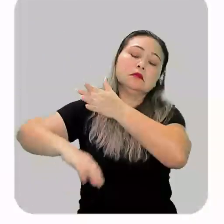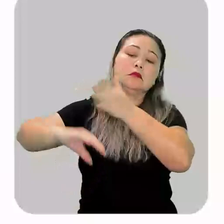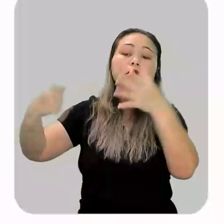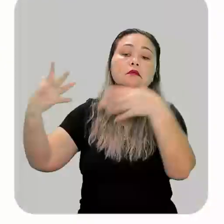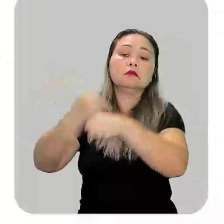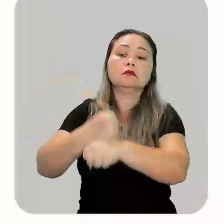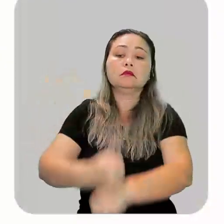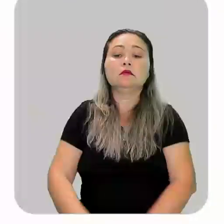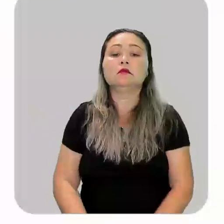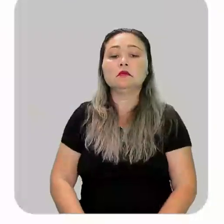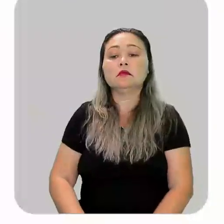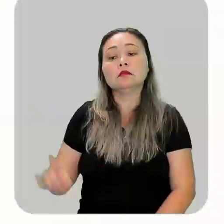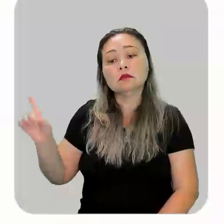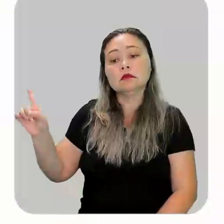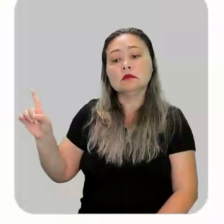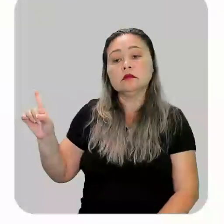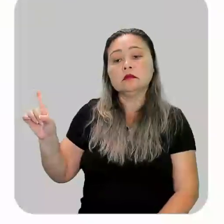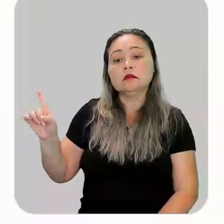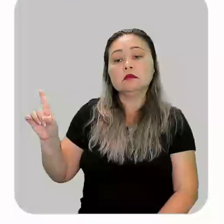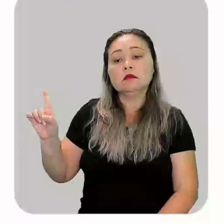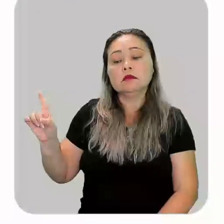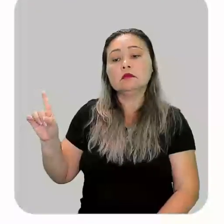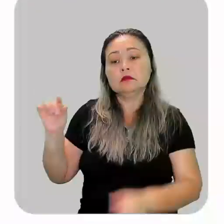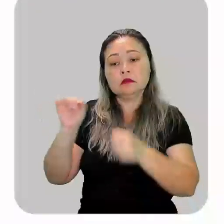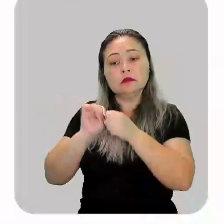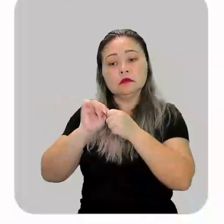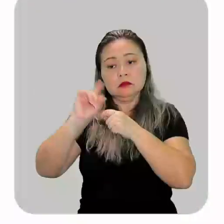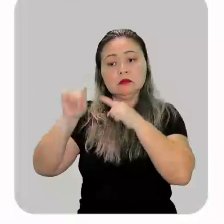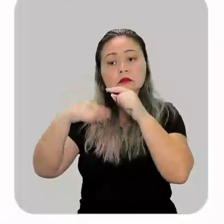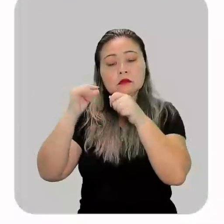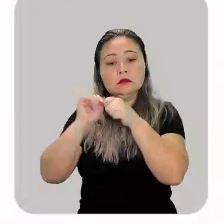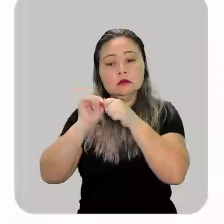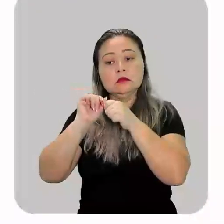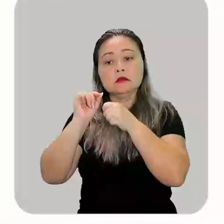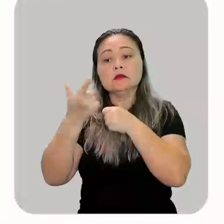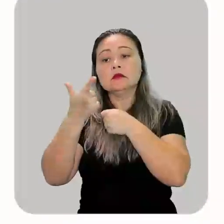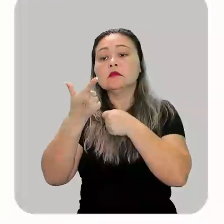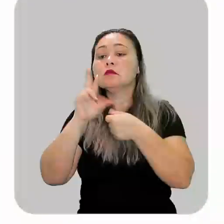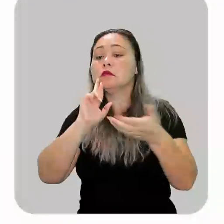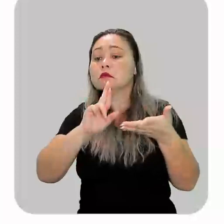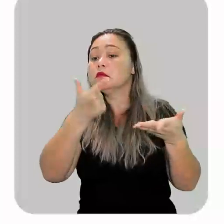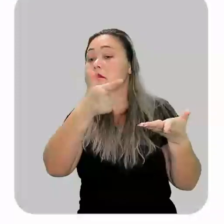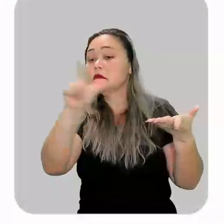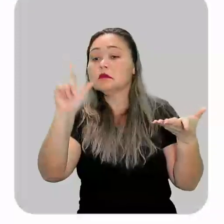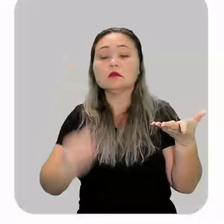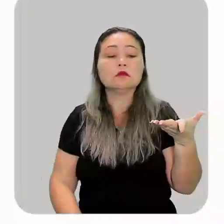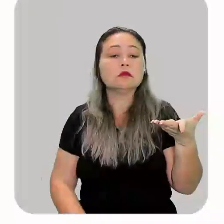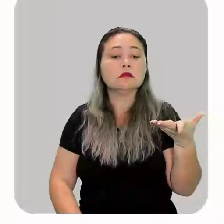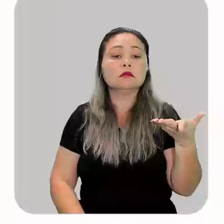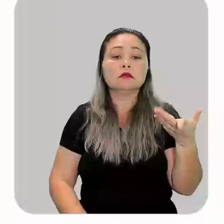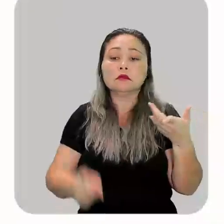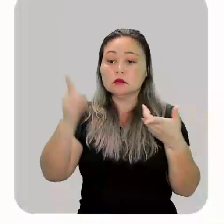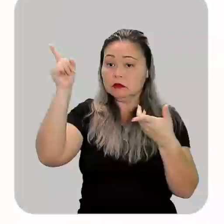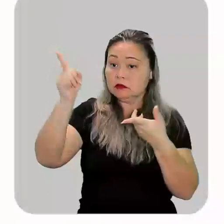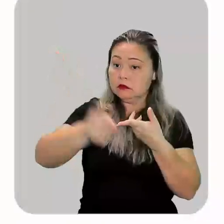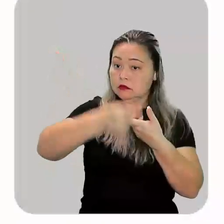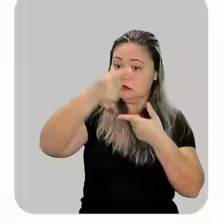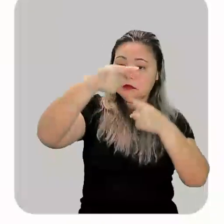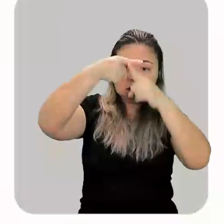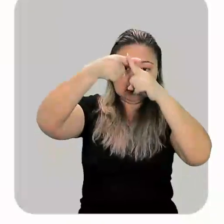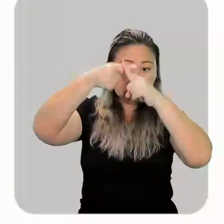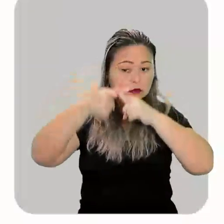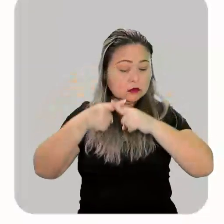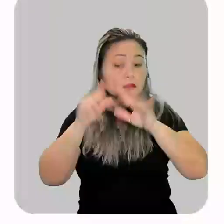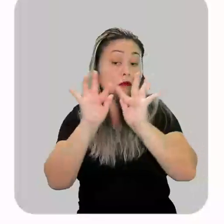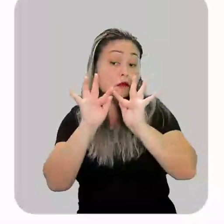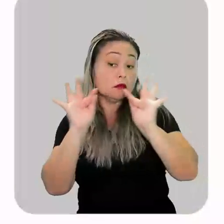ou a soma. Vamos fazer dessa forma, mas sabendo que depois a gente pode resolver do outro jeito, né? Vamos lá. Uma regra de 3,